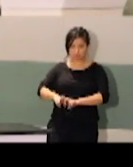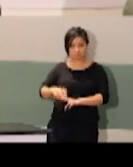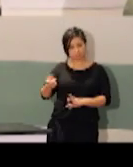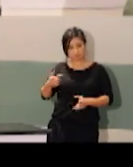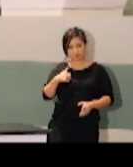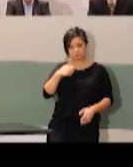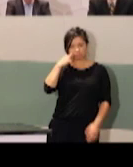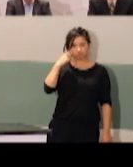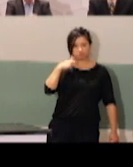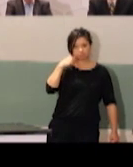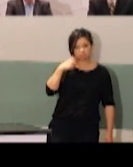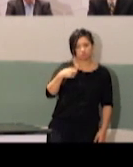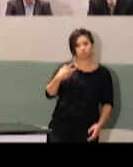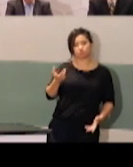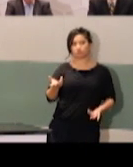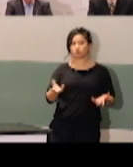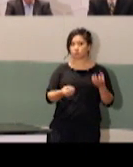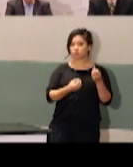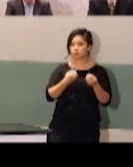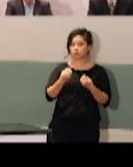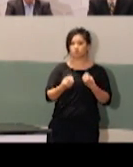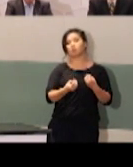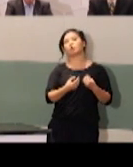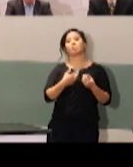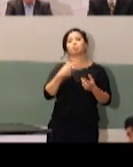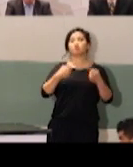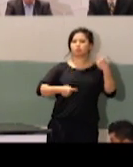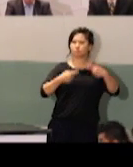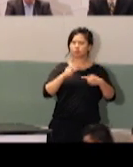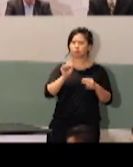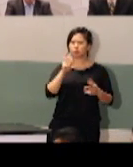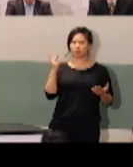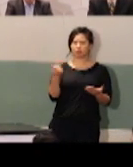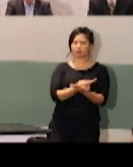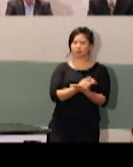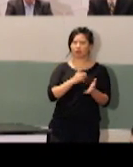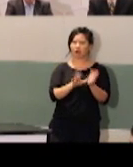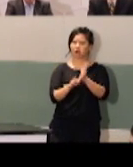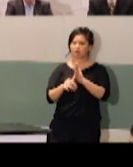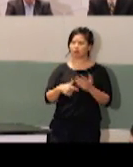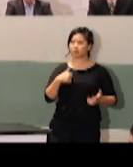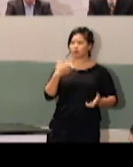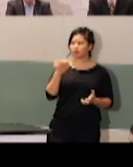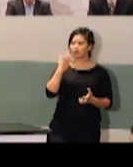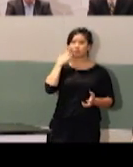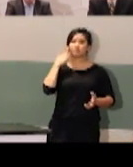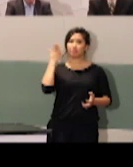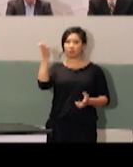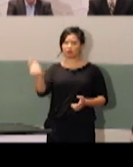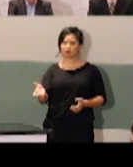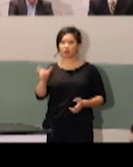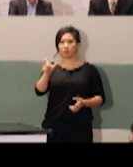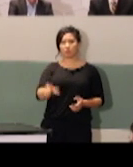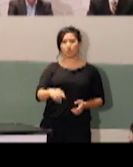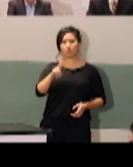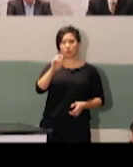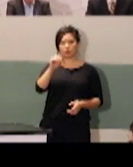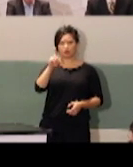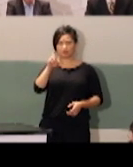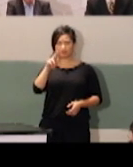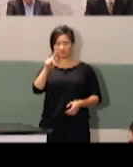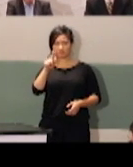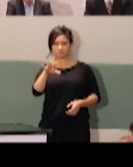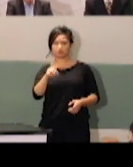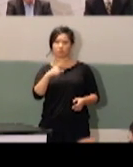muito constrangido, sobretudo com as perguntas sobre o que estava acontecendo. Eu queria saber de você, Rodrigo, como um político da cidade, que tem